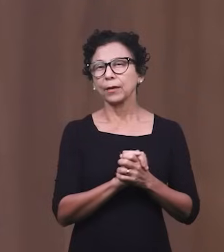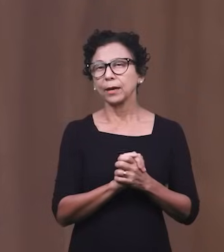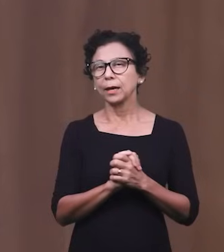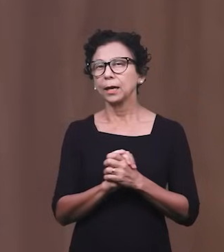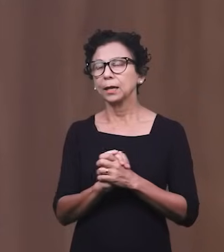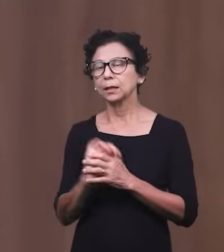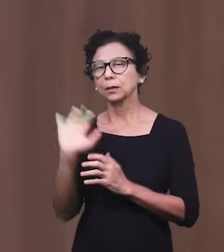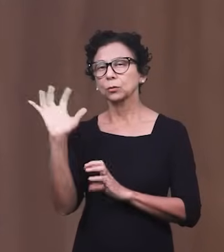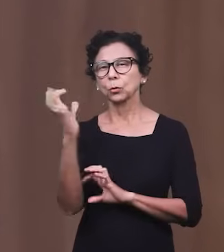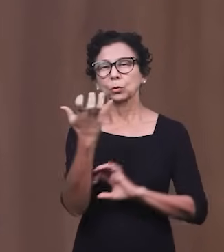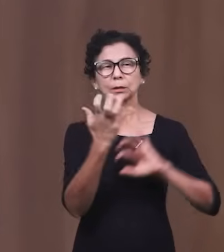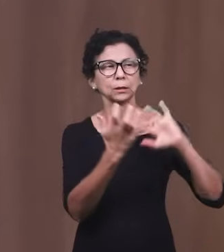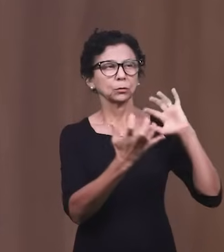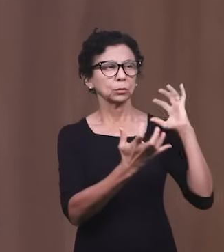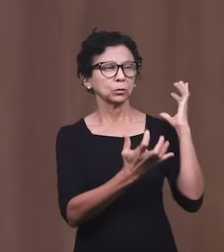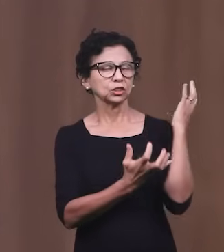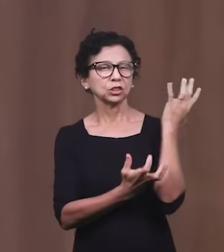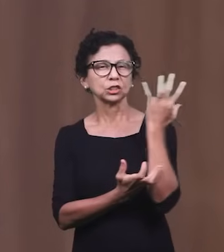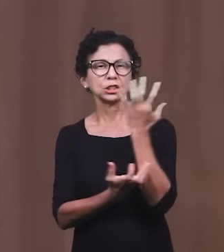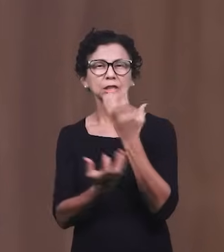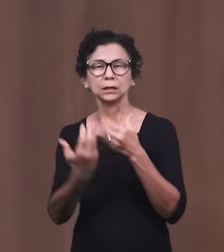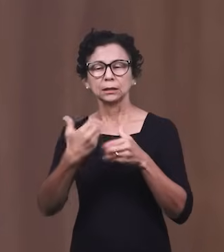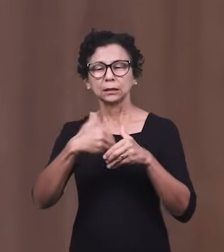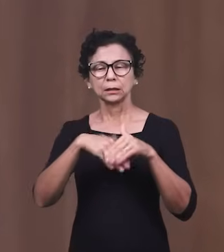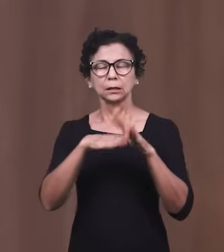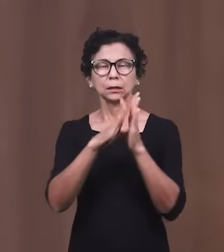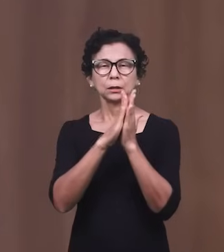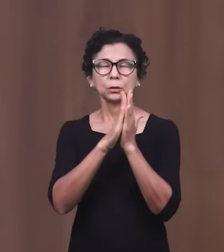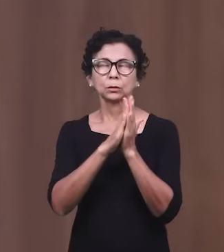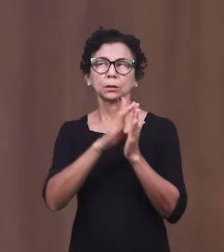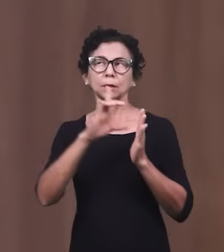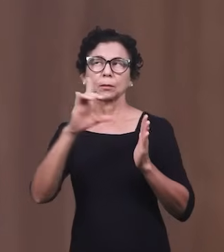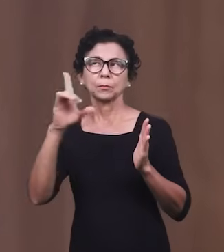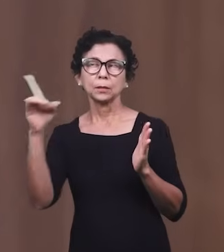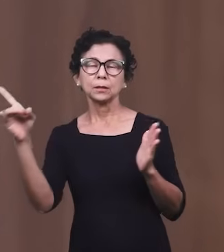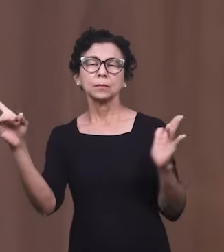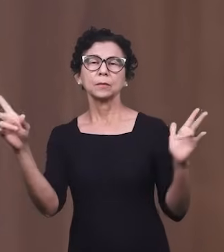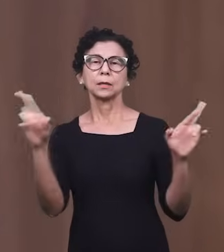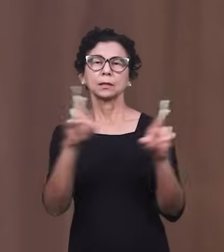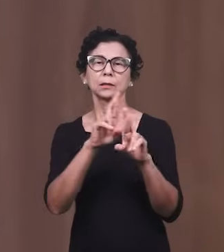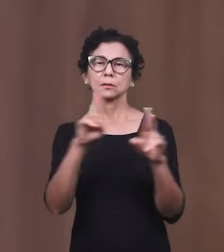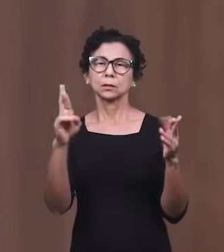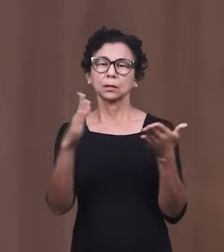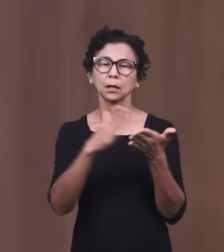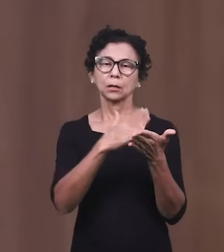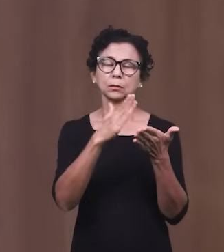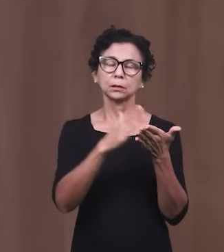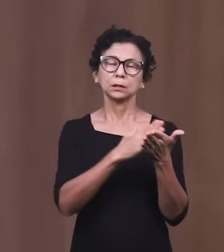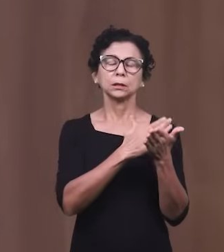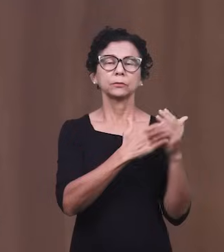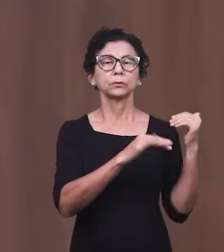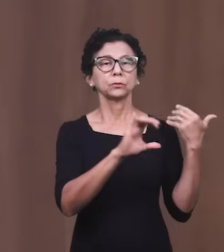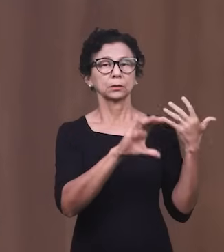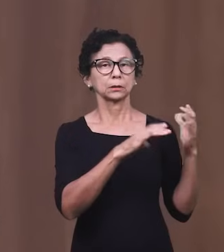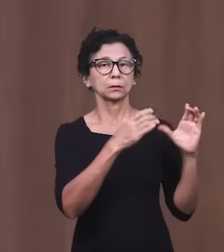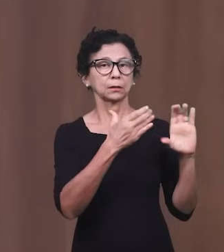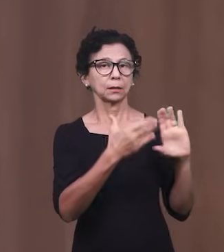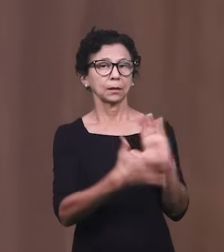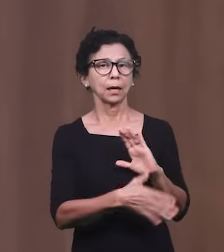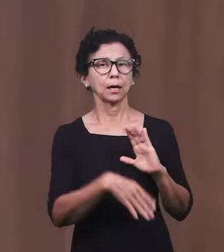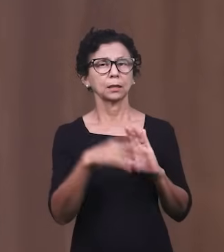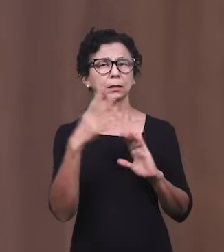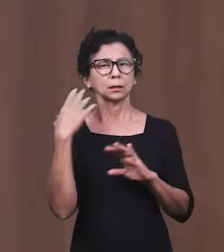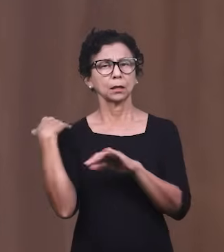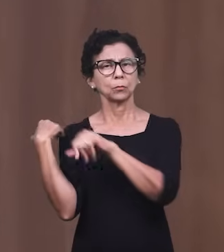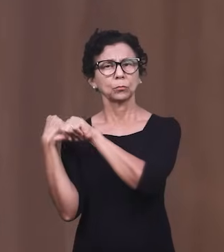bíblica o livro de Cantares que estudamos ao longo do desses últimos anos né da Escola Bíblica